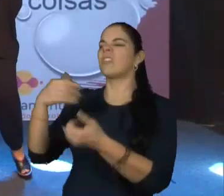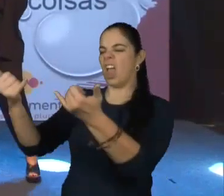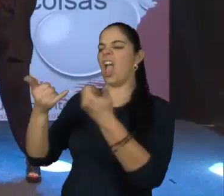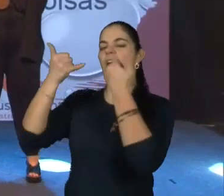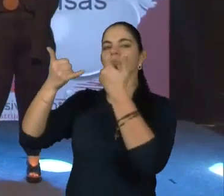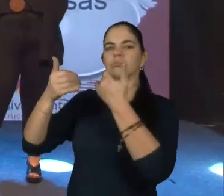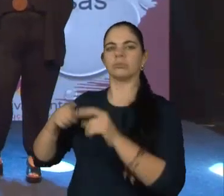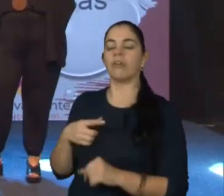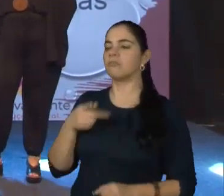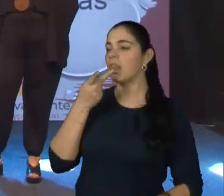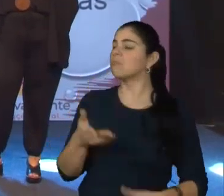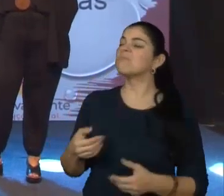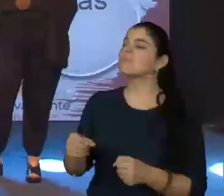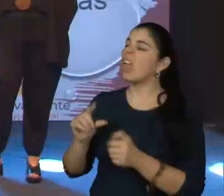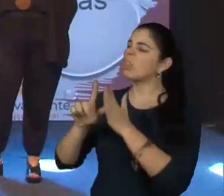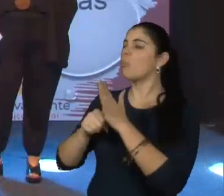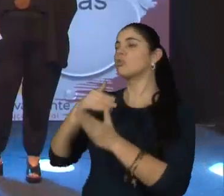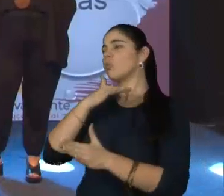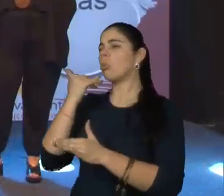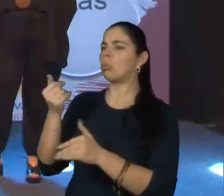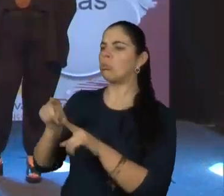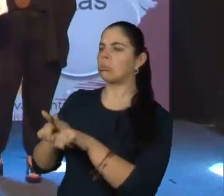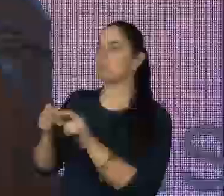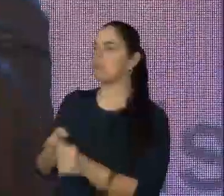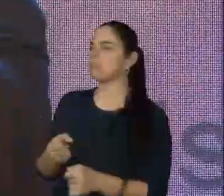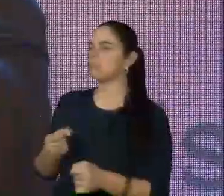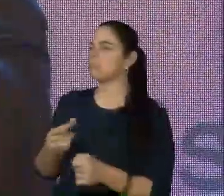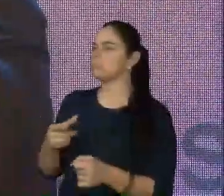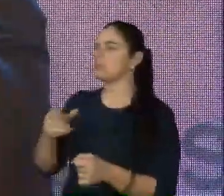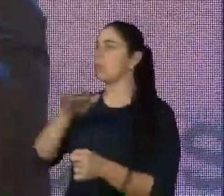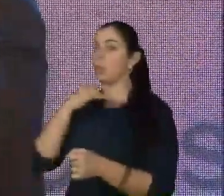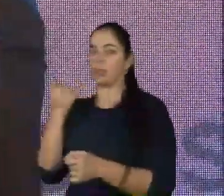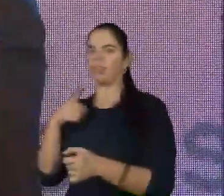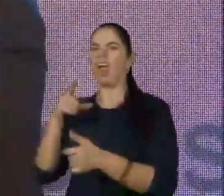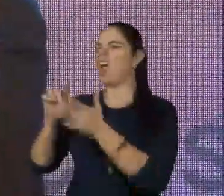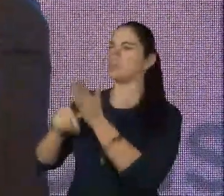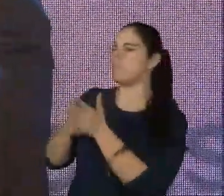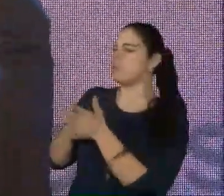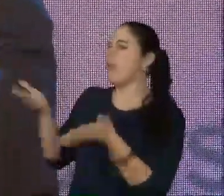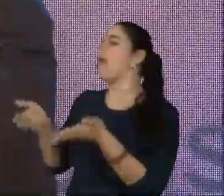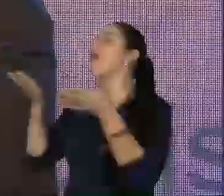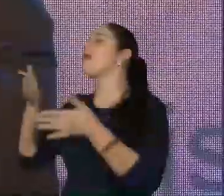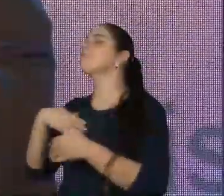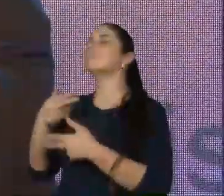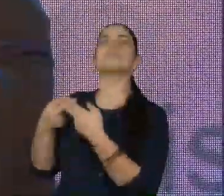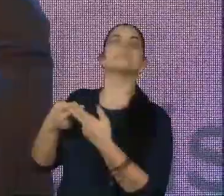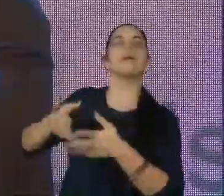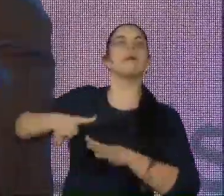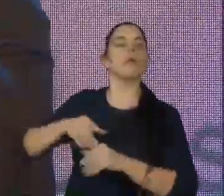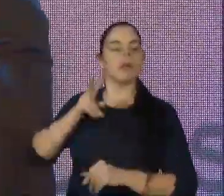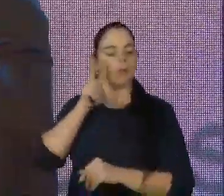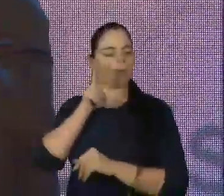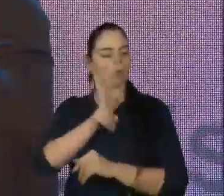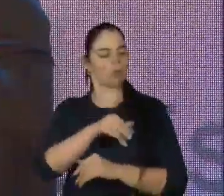mais leve, mais tranquila. E aí eu olhei, essa entrevista foi na praia, lá em Santos, onde a gente mora. Aí eu olhei para minha filha,